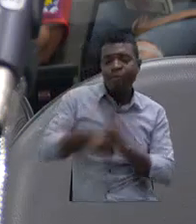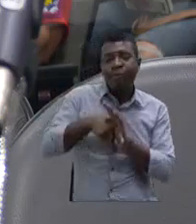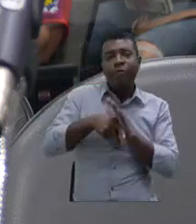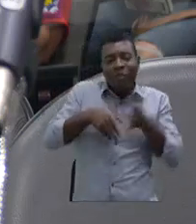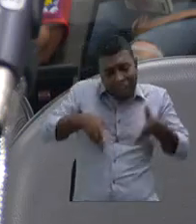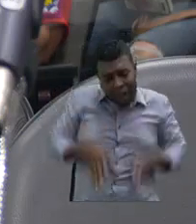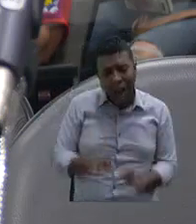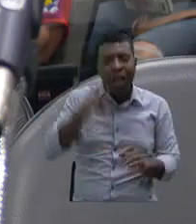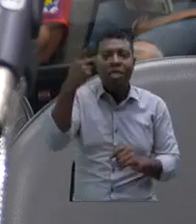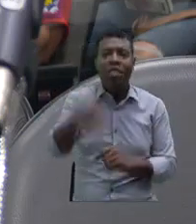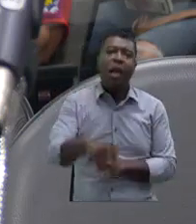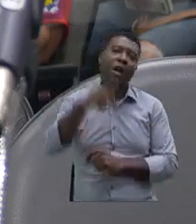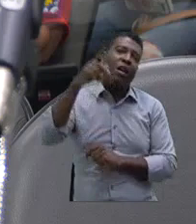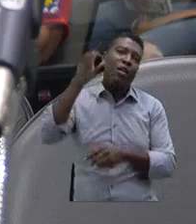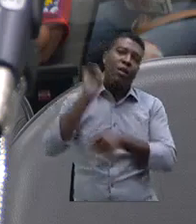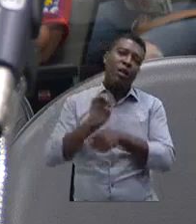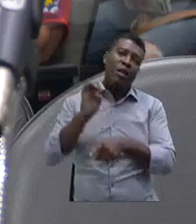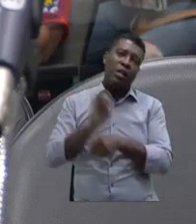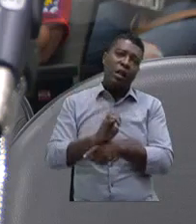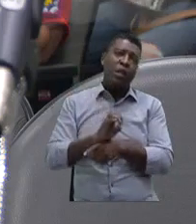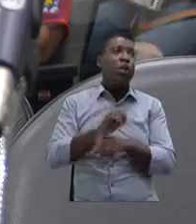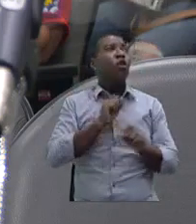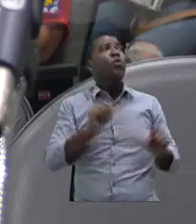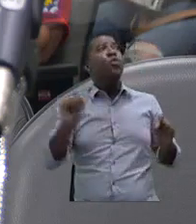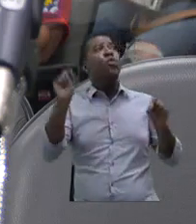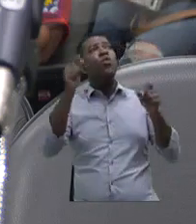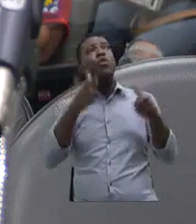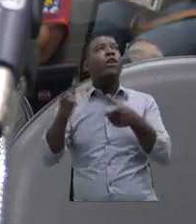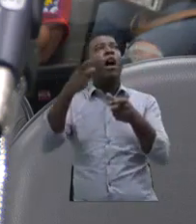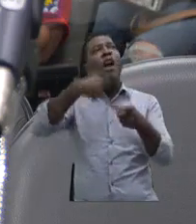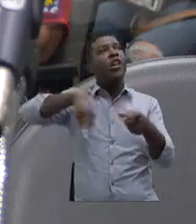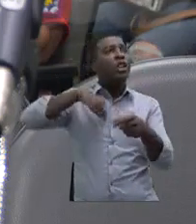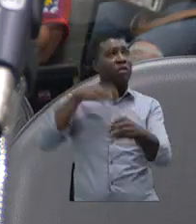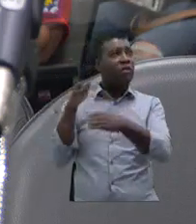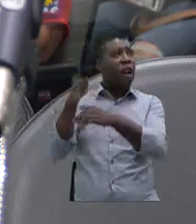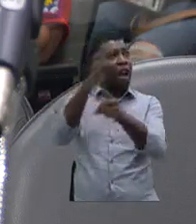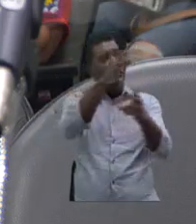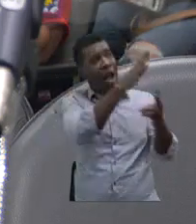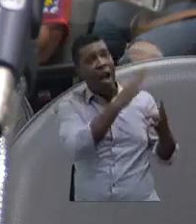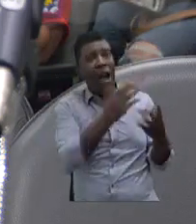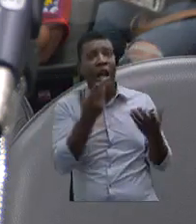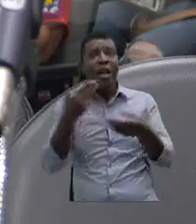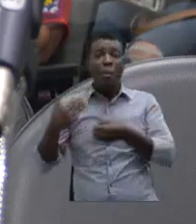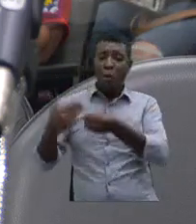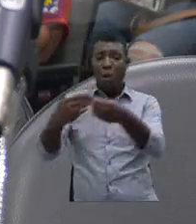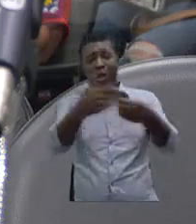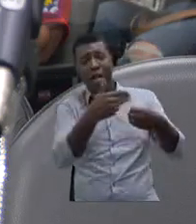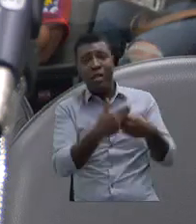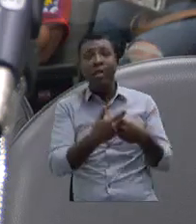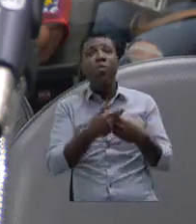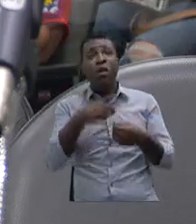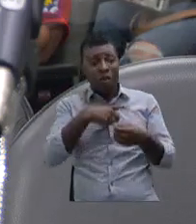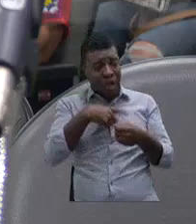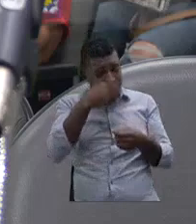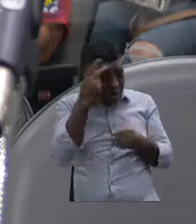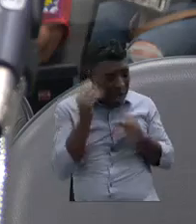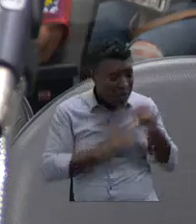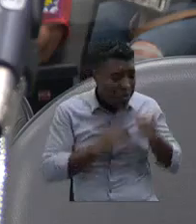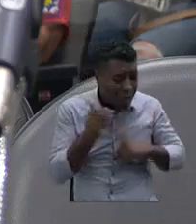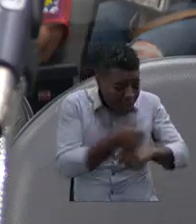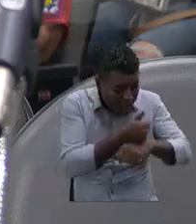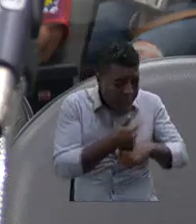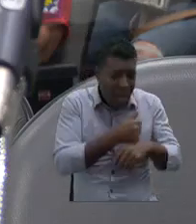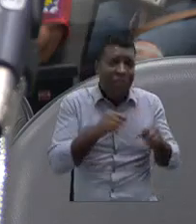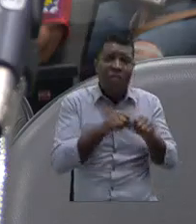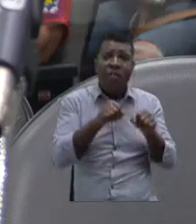uma comunidade que a gente vá, não tem um município que a gente vá, que a gente não tenha ali fazedores de cultura das mais